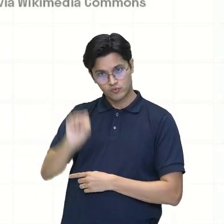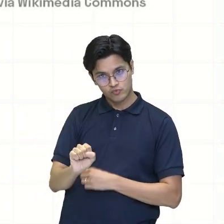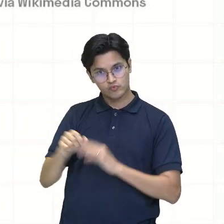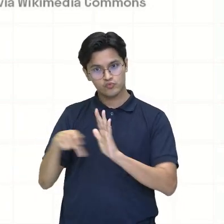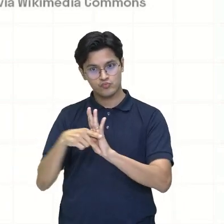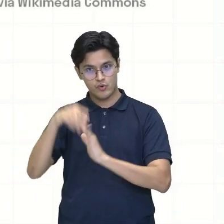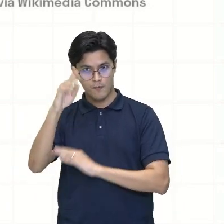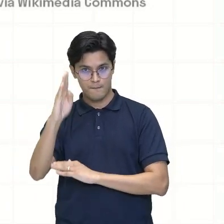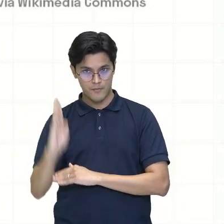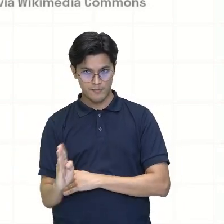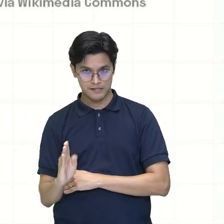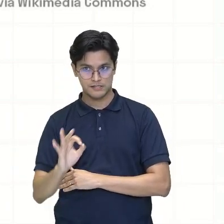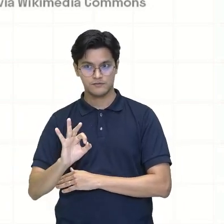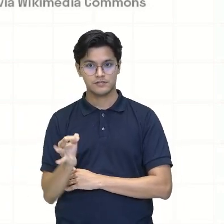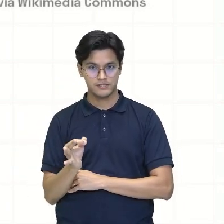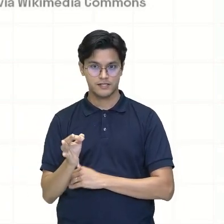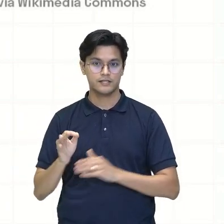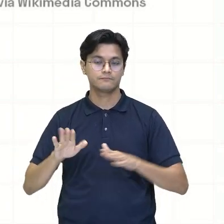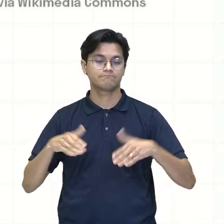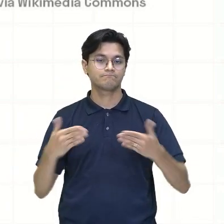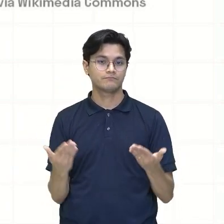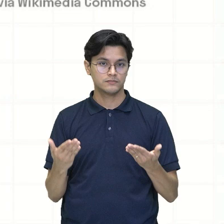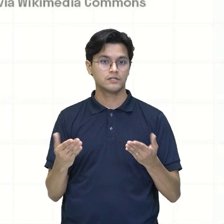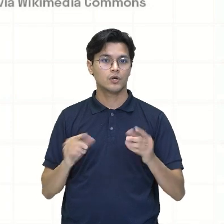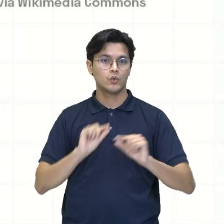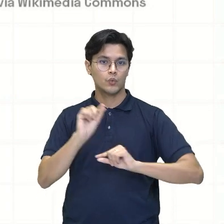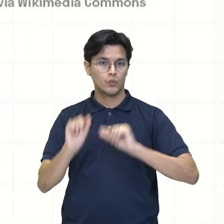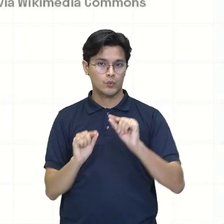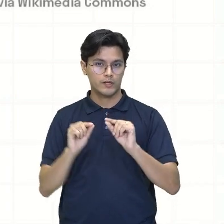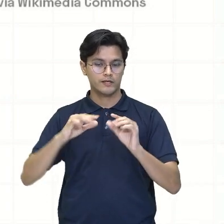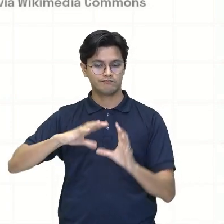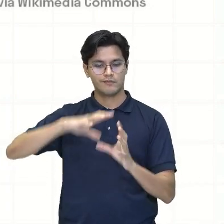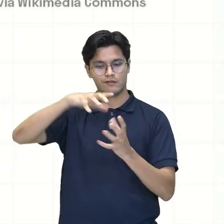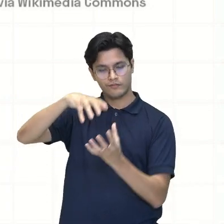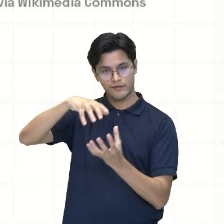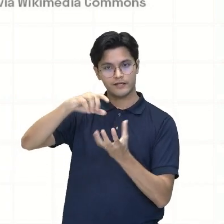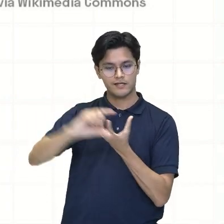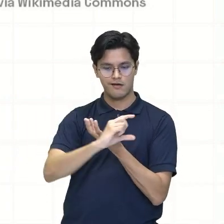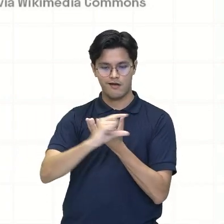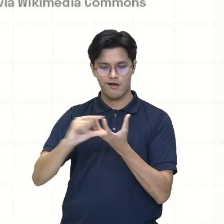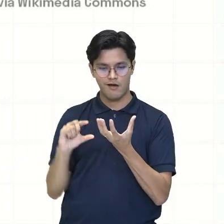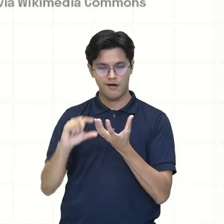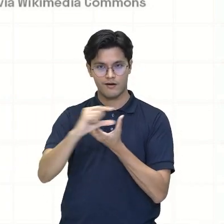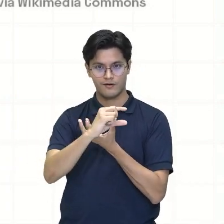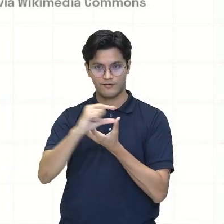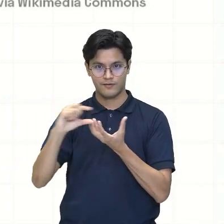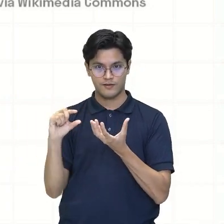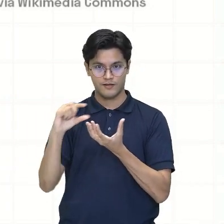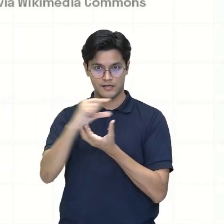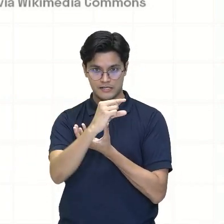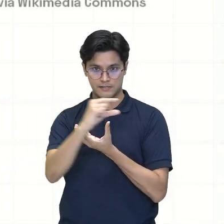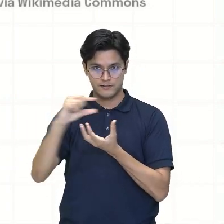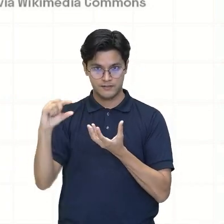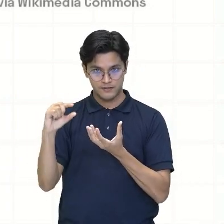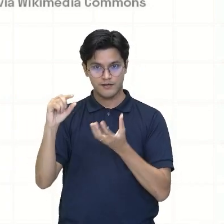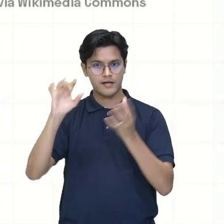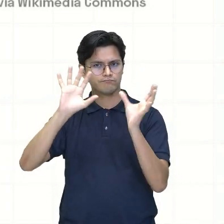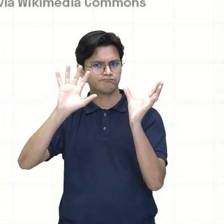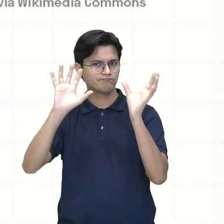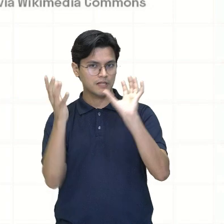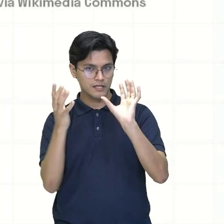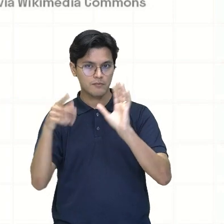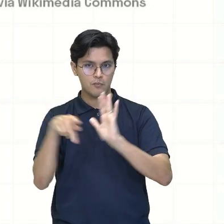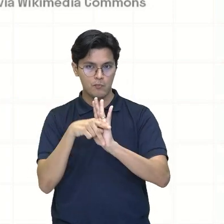zonas térmicas da Terra, o território brasileiro ele está localizado, né, a sua maior porção está